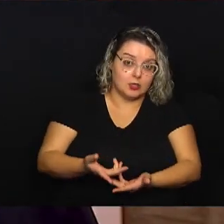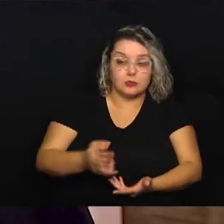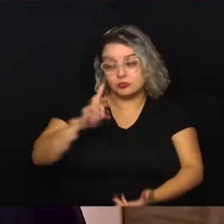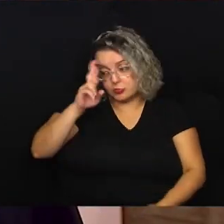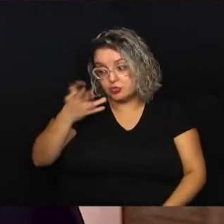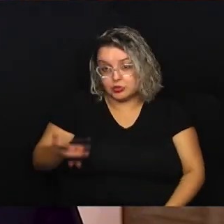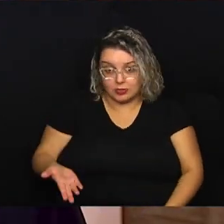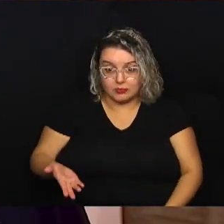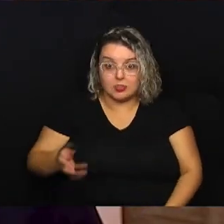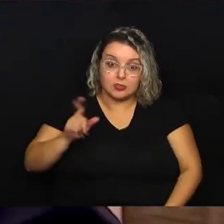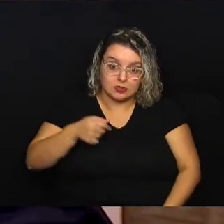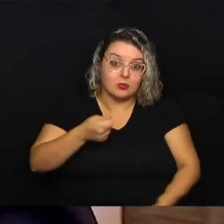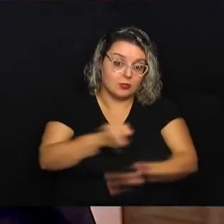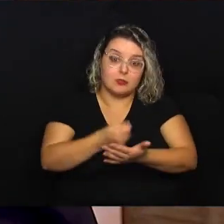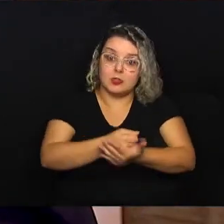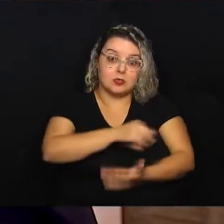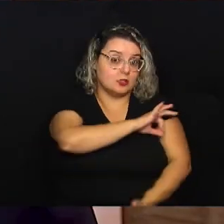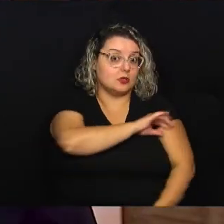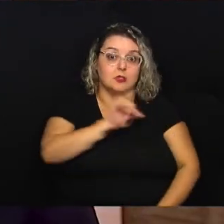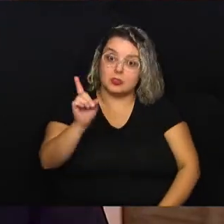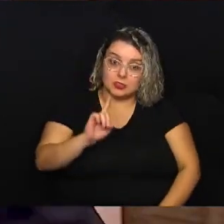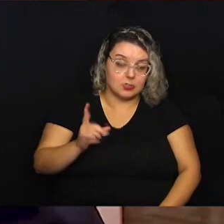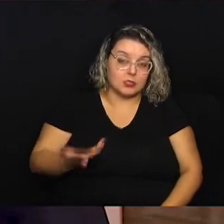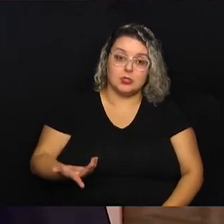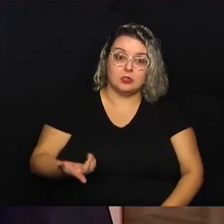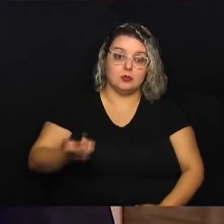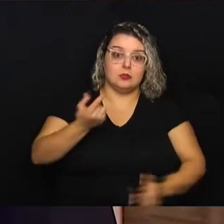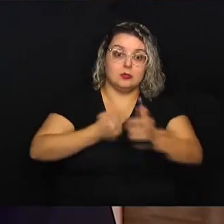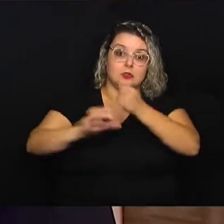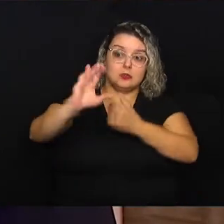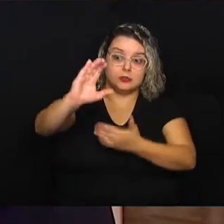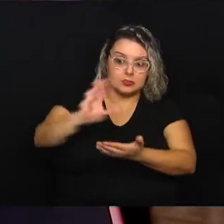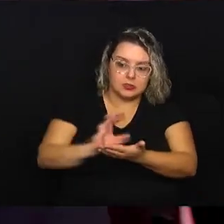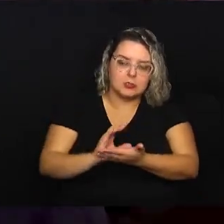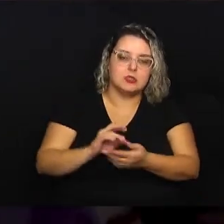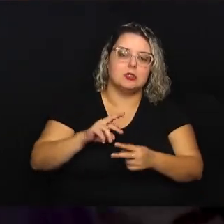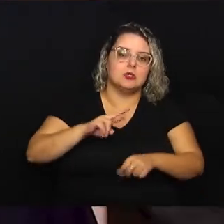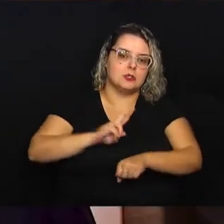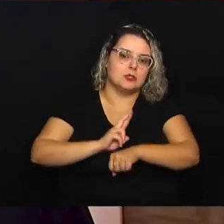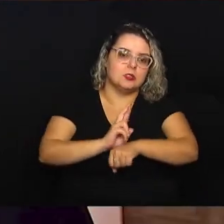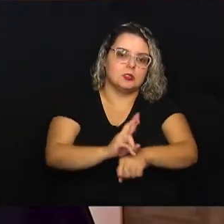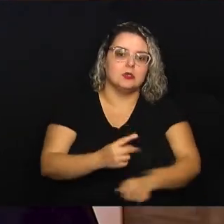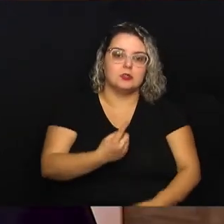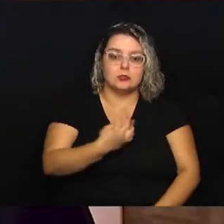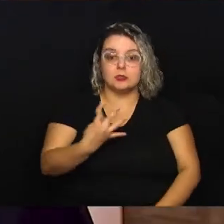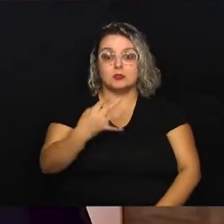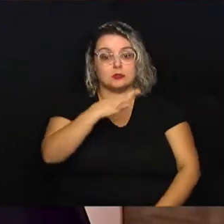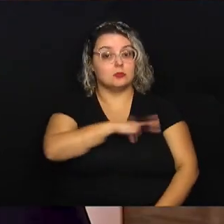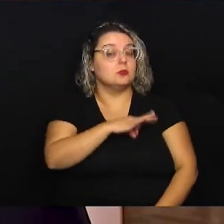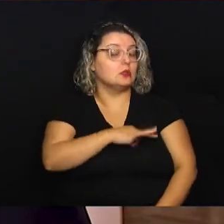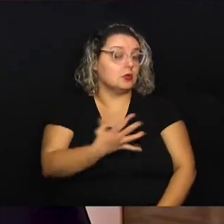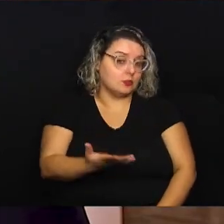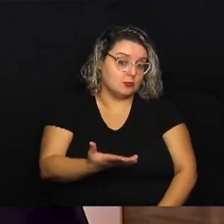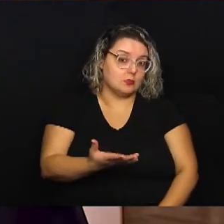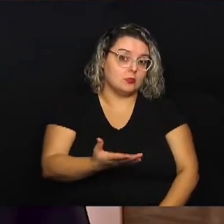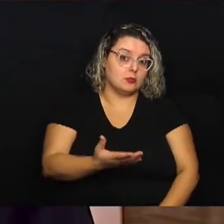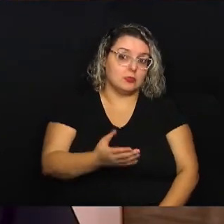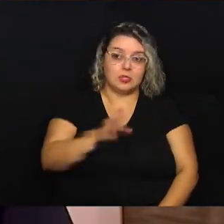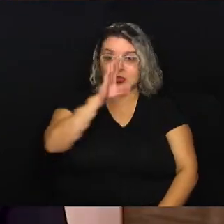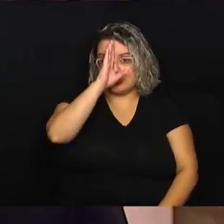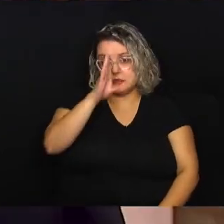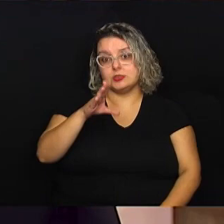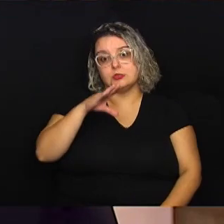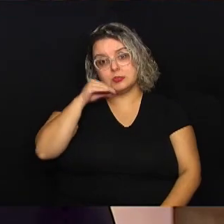portanto, obrigação da prefeitura e não deste recurso que vem em forma de um 14º salário para ser repassado diretamente